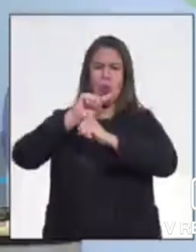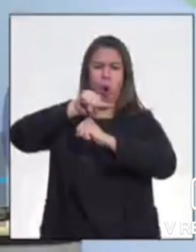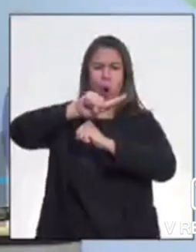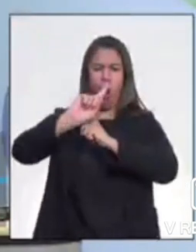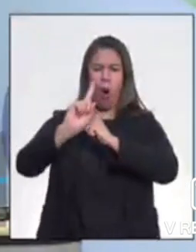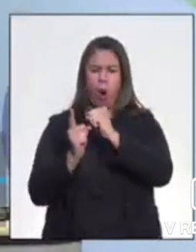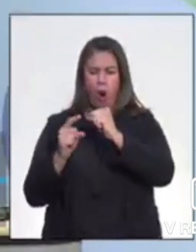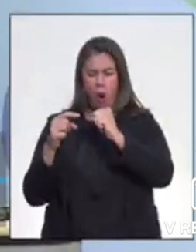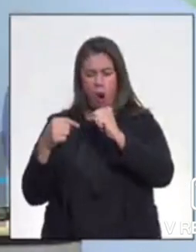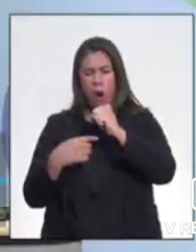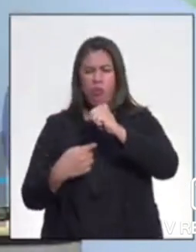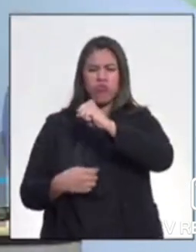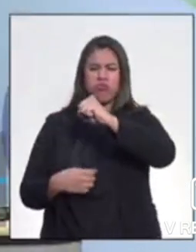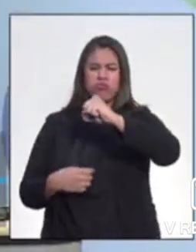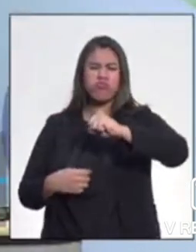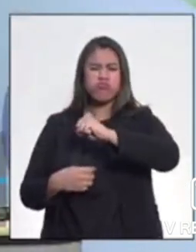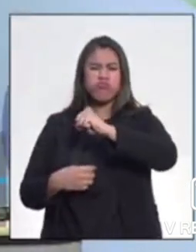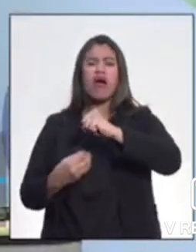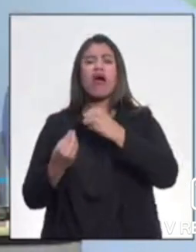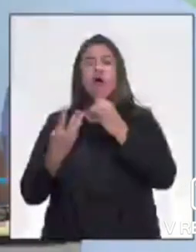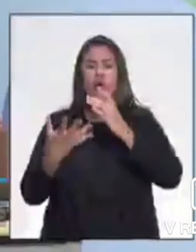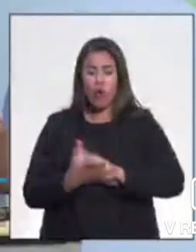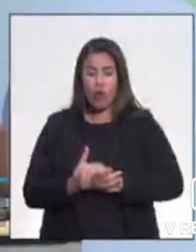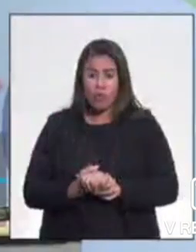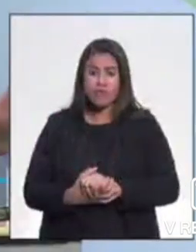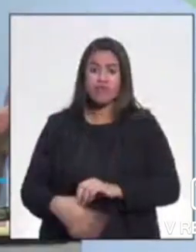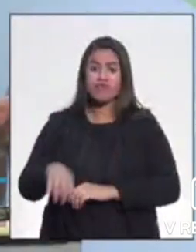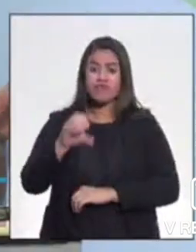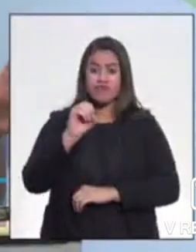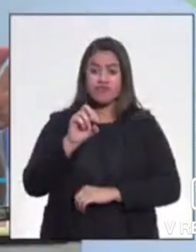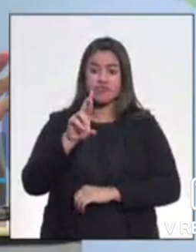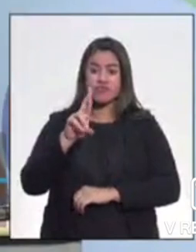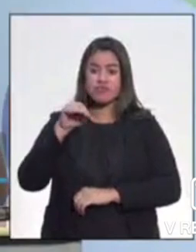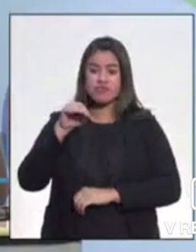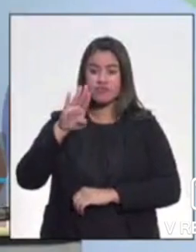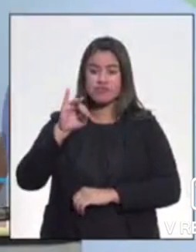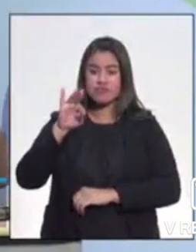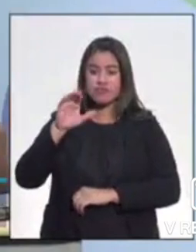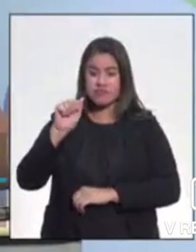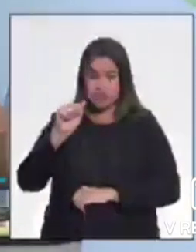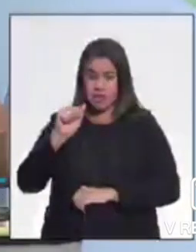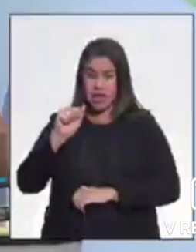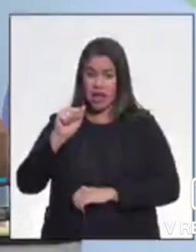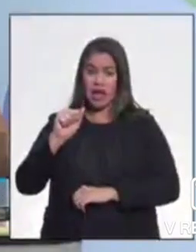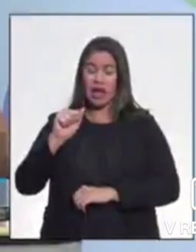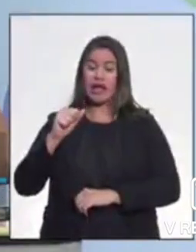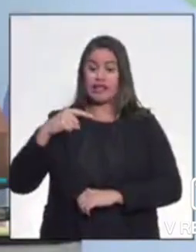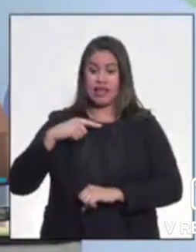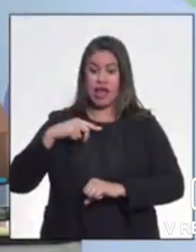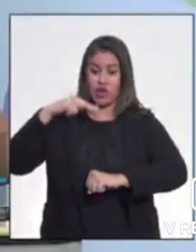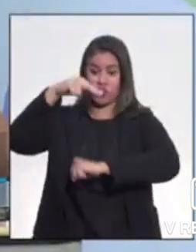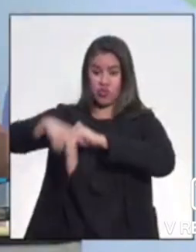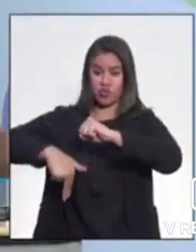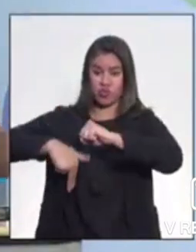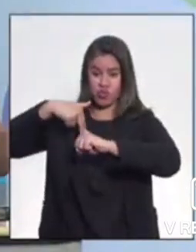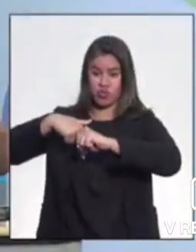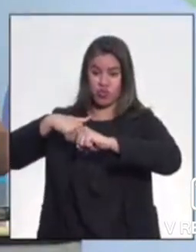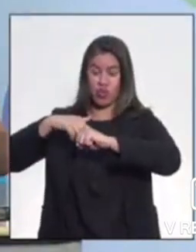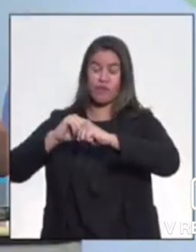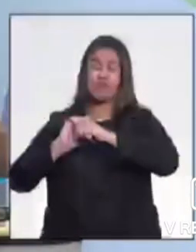é isso? Né? Então pensa assim, ó, essa órbita ela vem de forças opostas. Você tem um núcleo que é carregado positivamente, né?